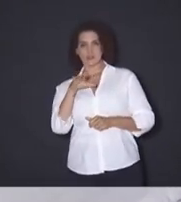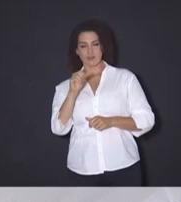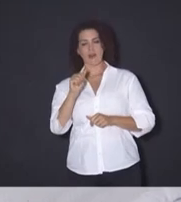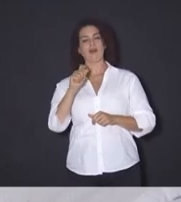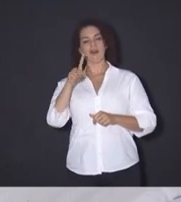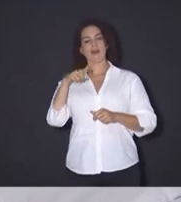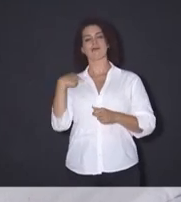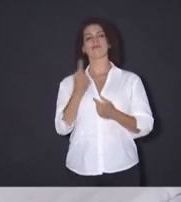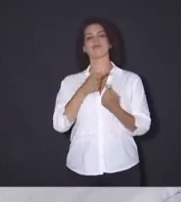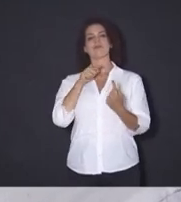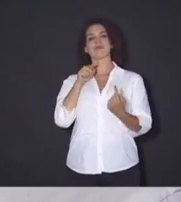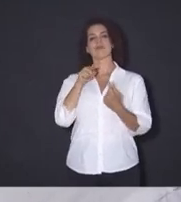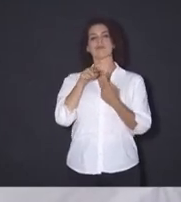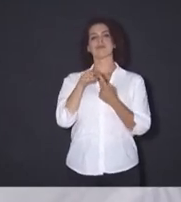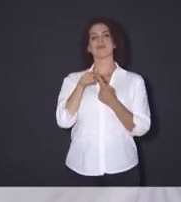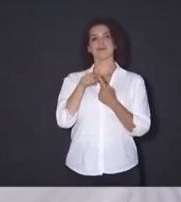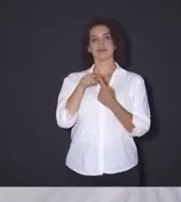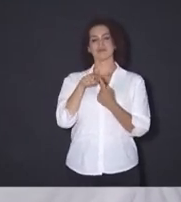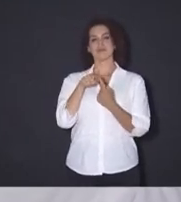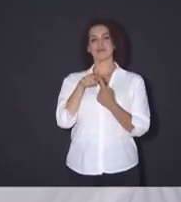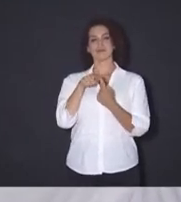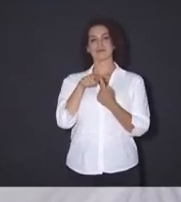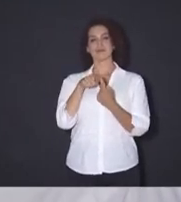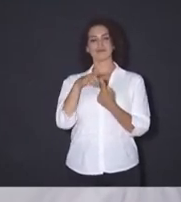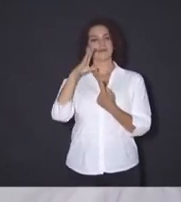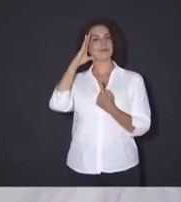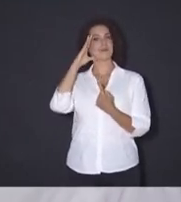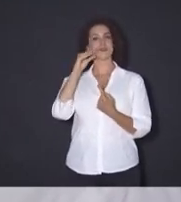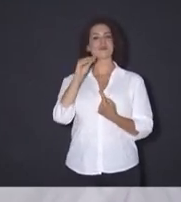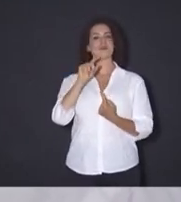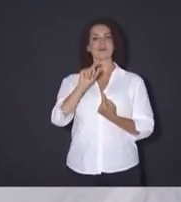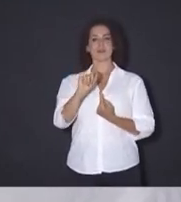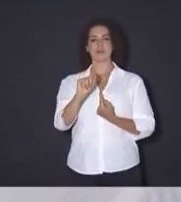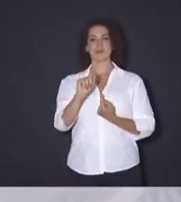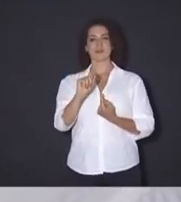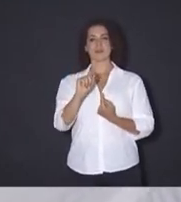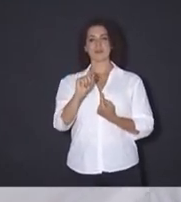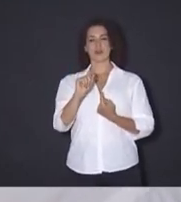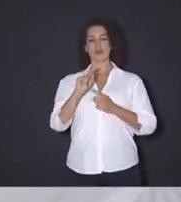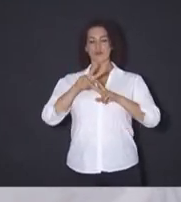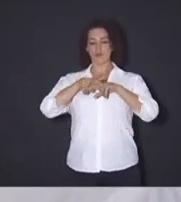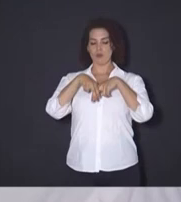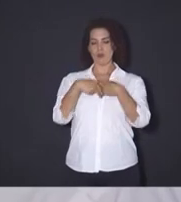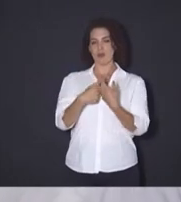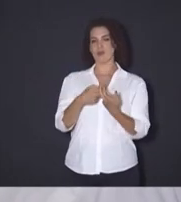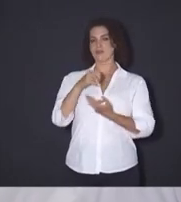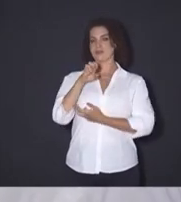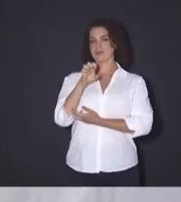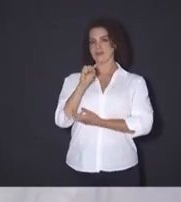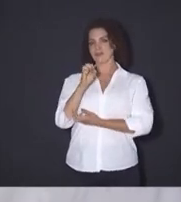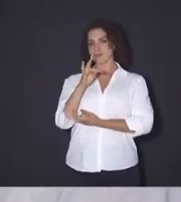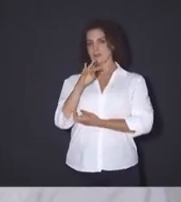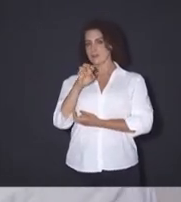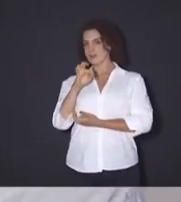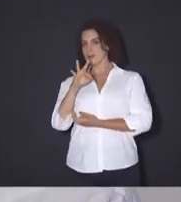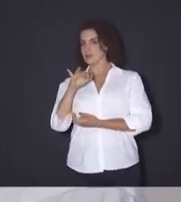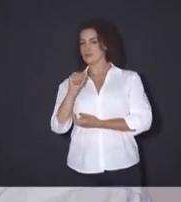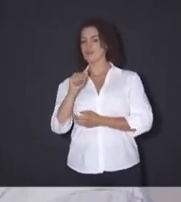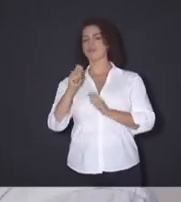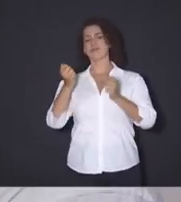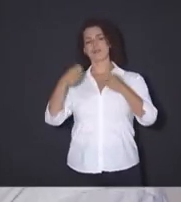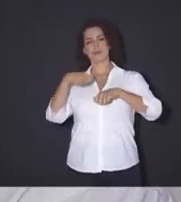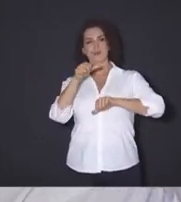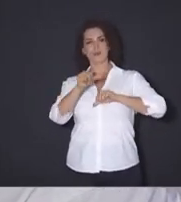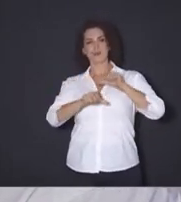missão nossa entendendo que através da estética a gente pode mudar a vida das pessoas